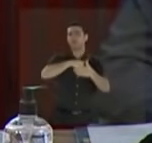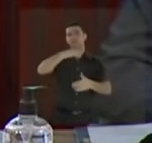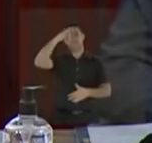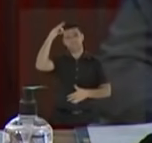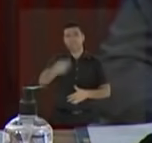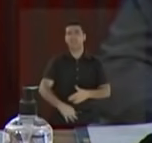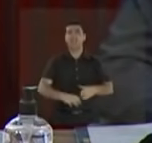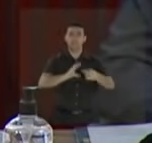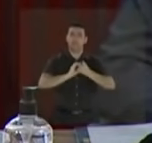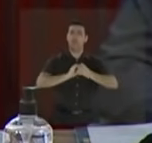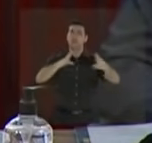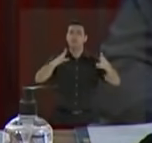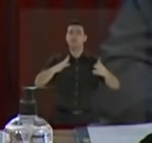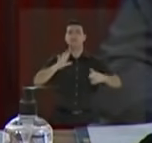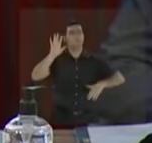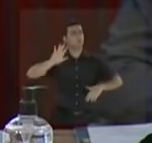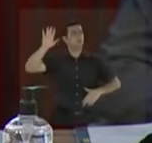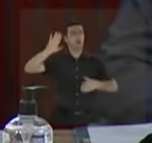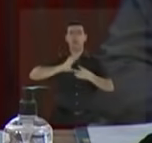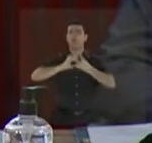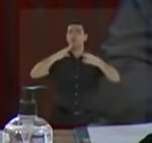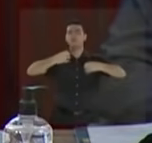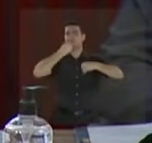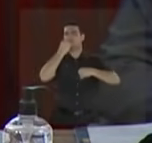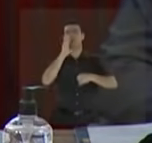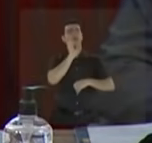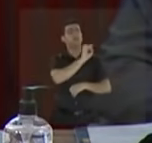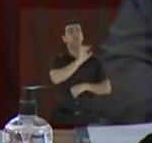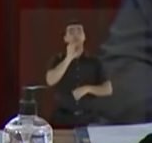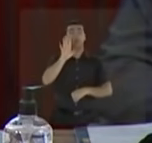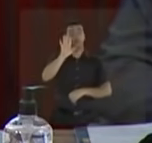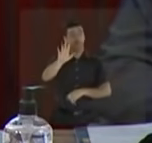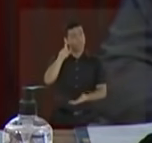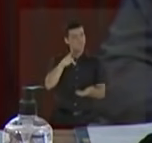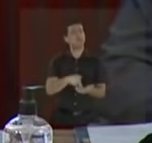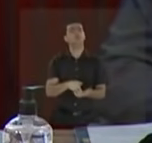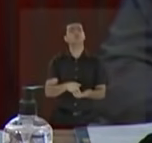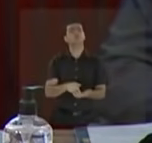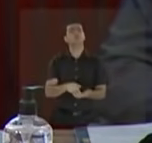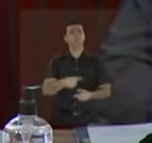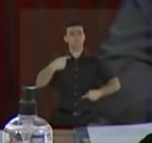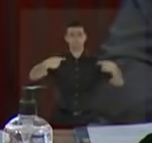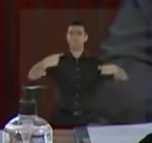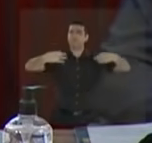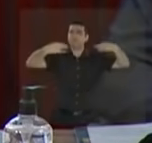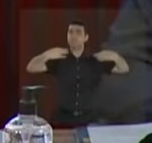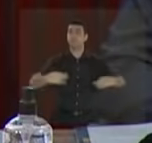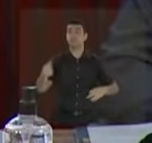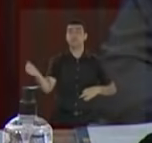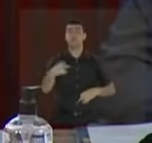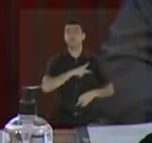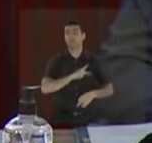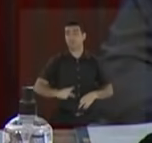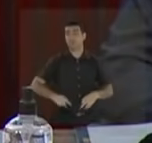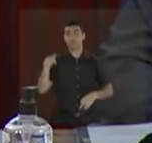e de repente expor mesmo as vulnerabilidades da una para que elas sejam corrigidas e agora essas